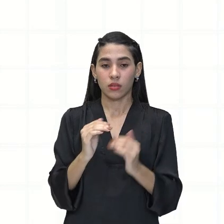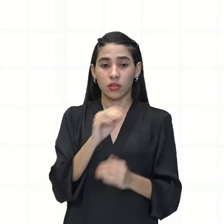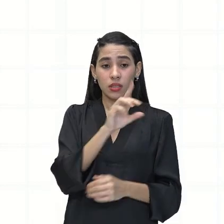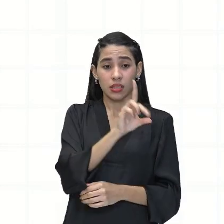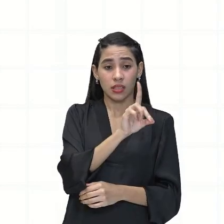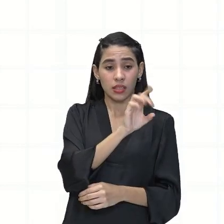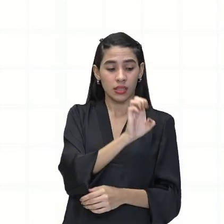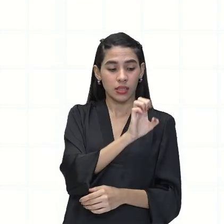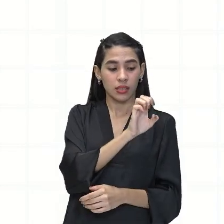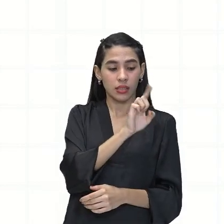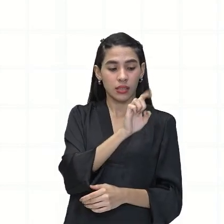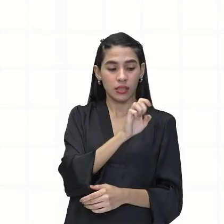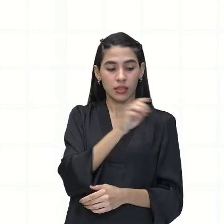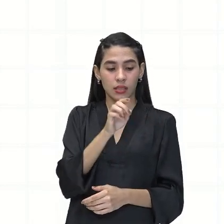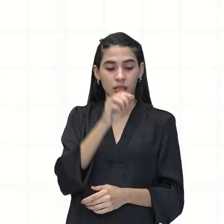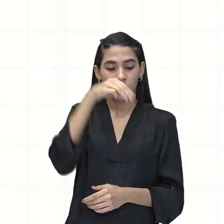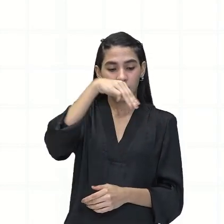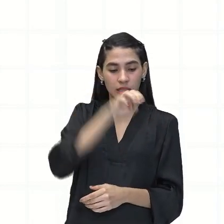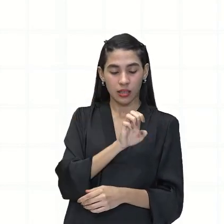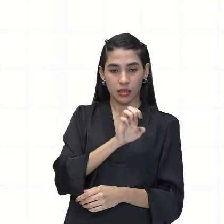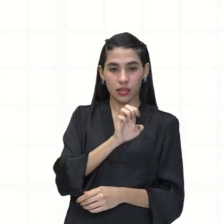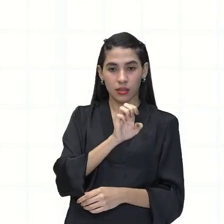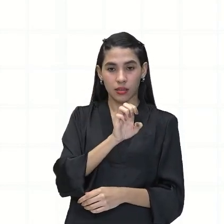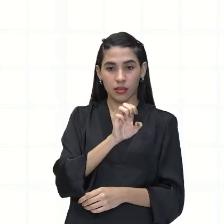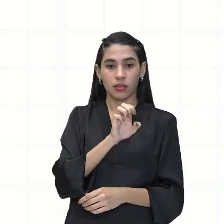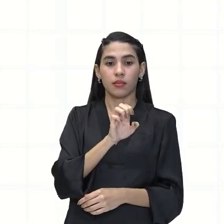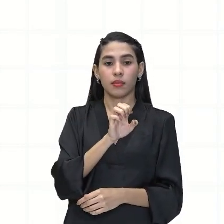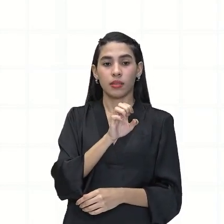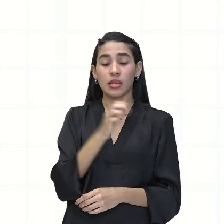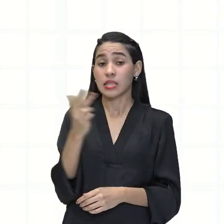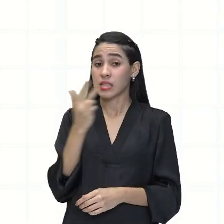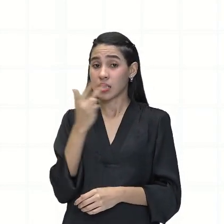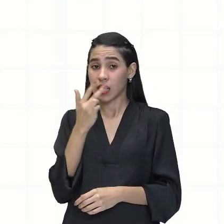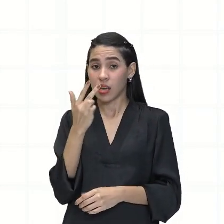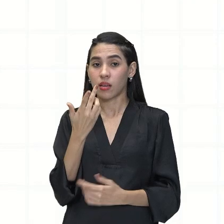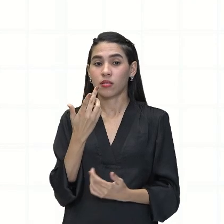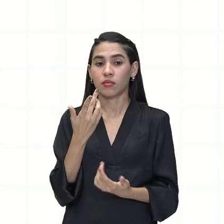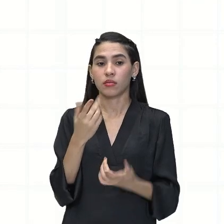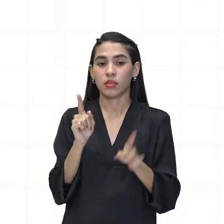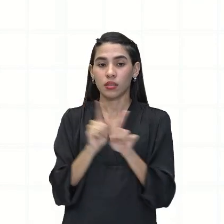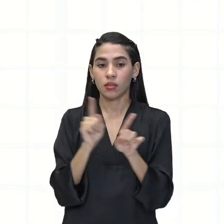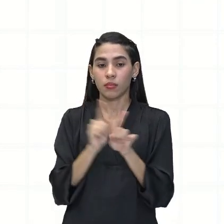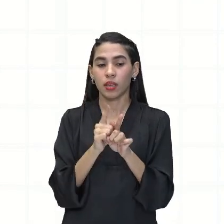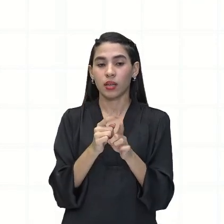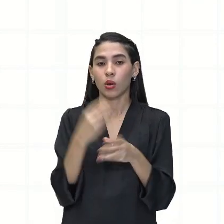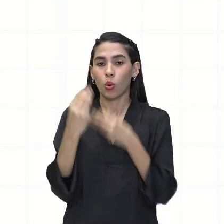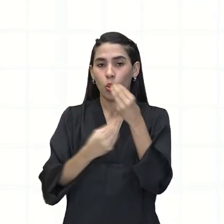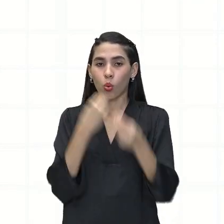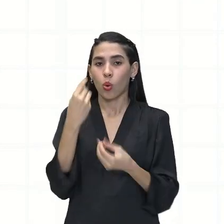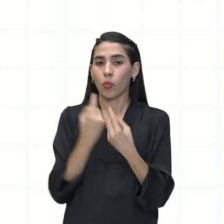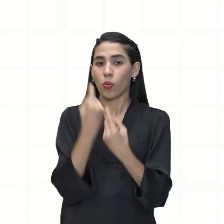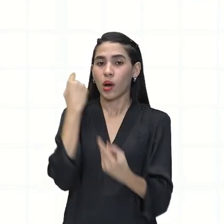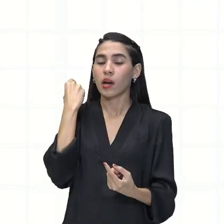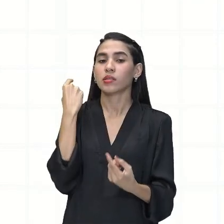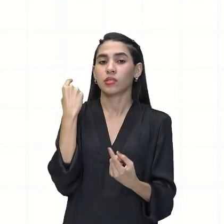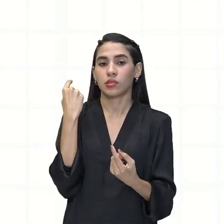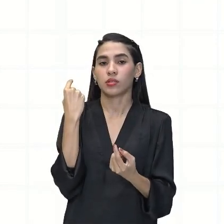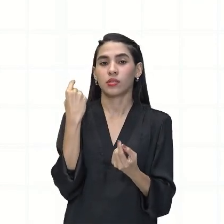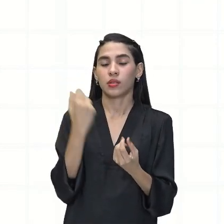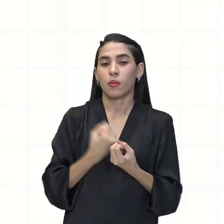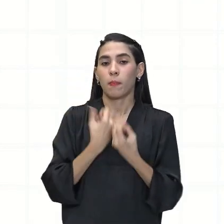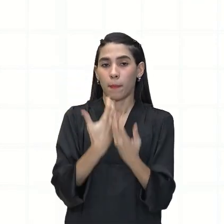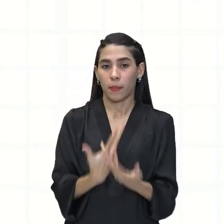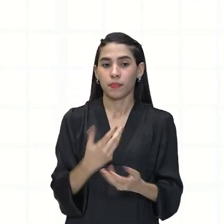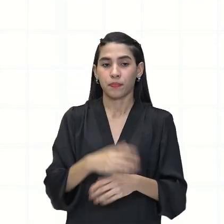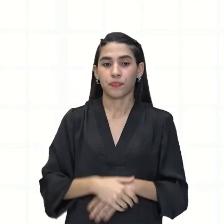cigarro. Ou me dê não, perdão, dê-me um cigarro, que é inclusive como é pronunciado lá no nosso poema, certo? E